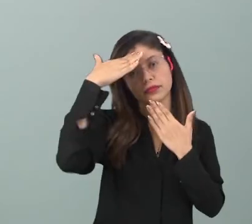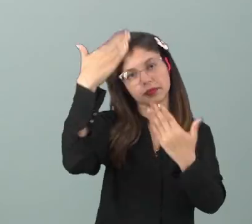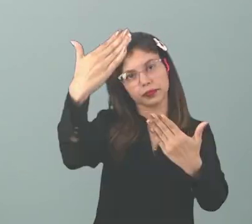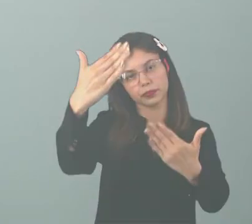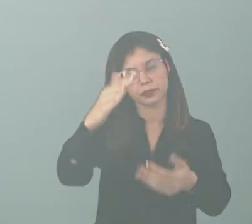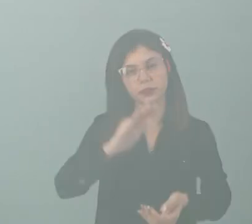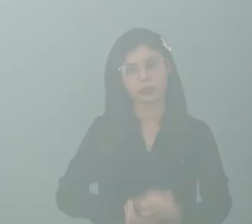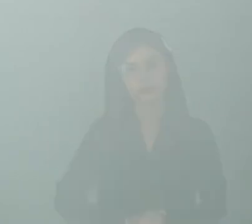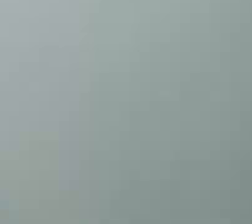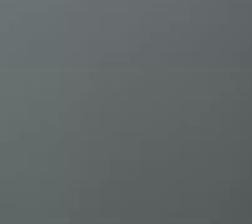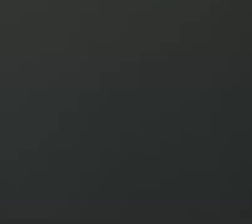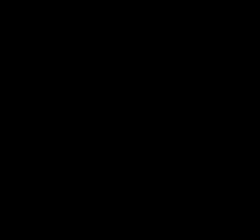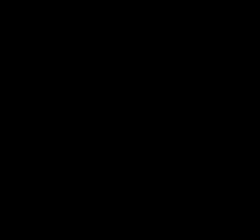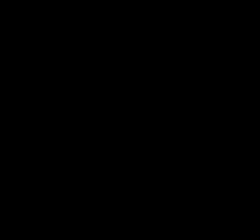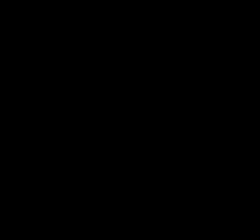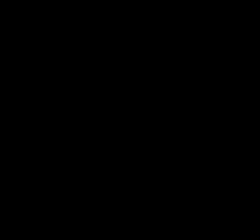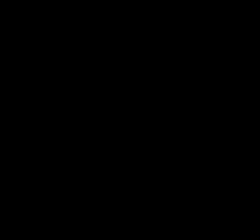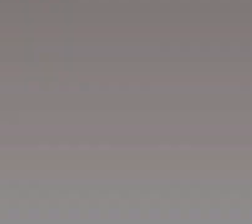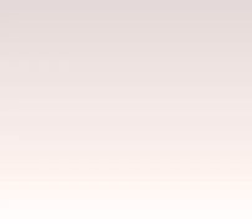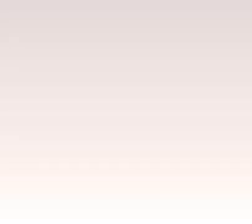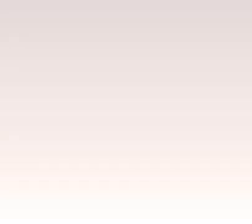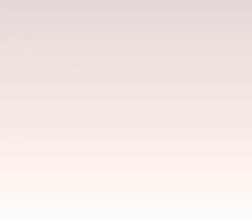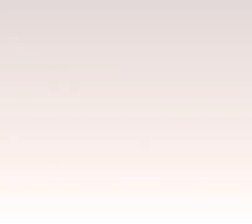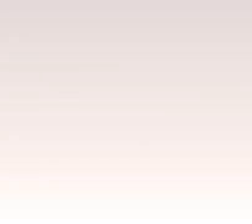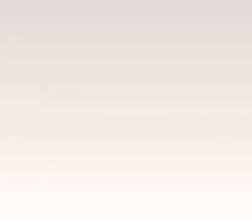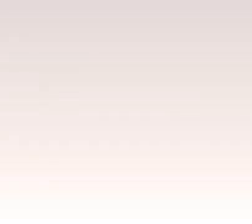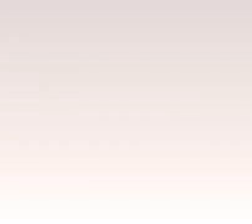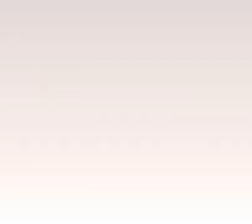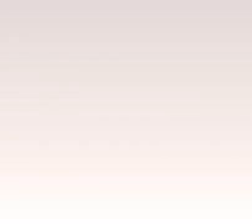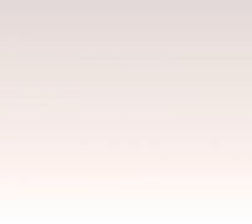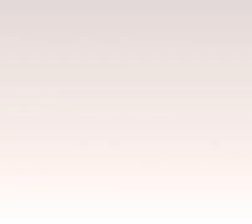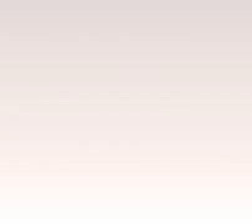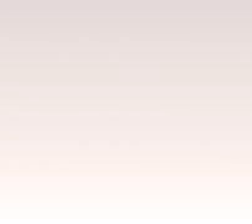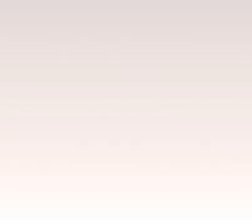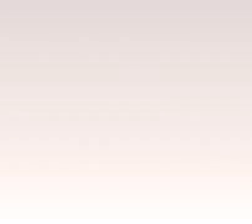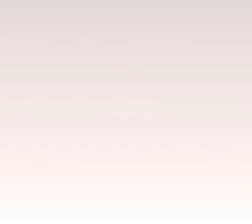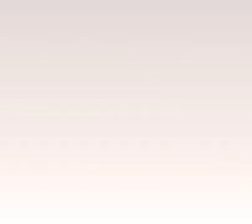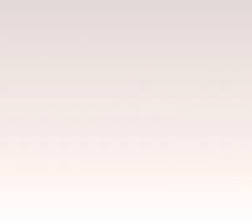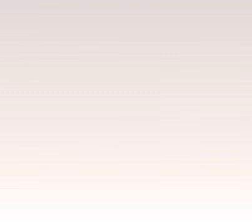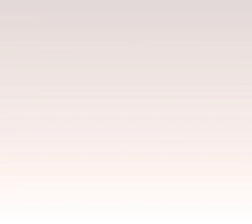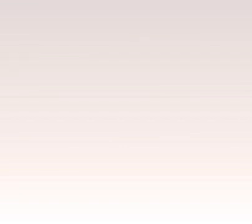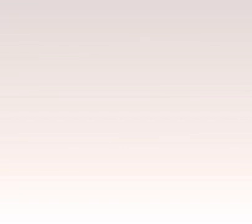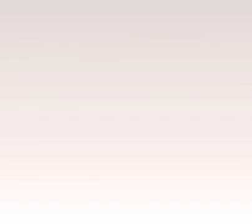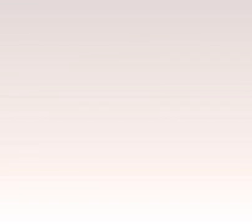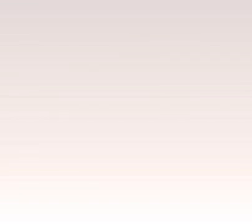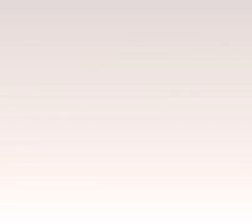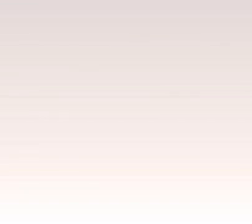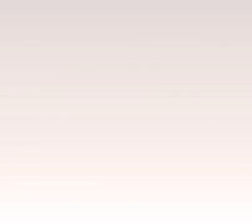obrigada o show E aí